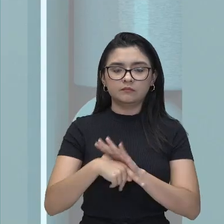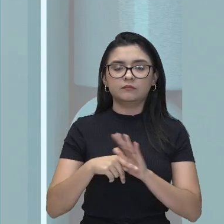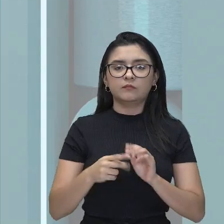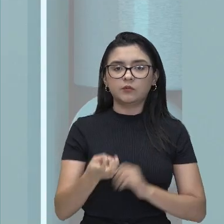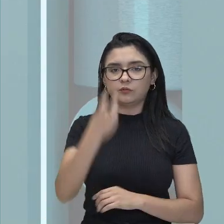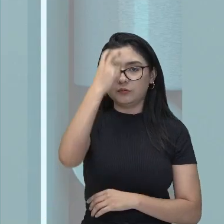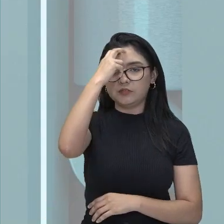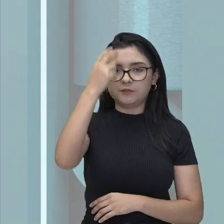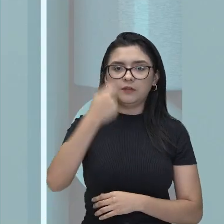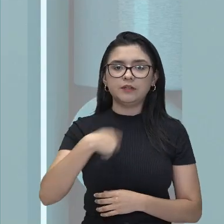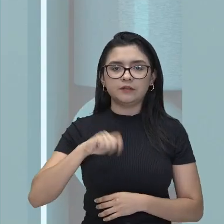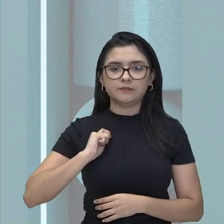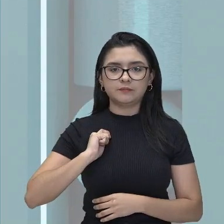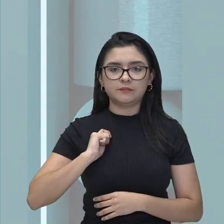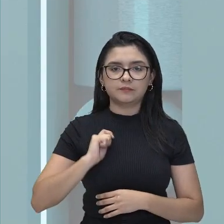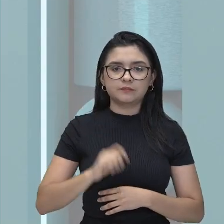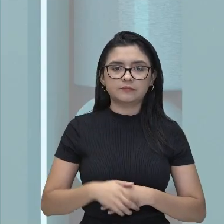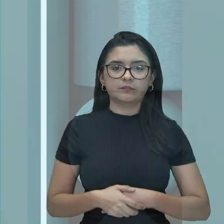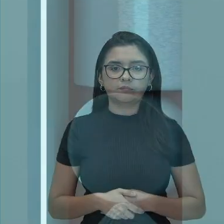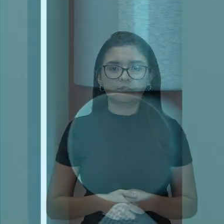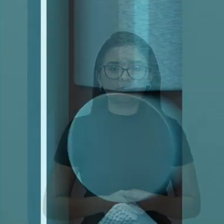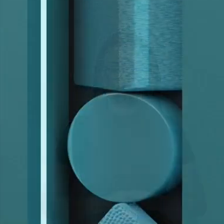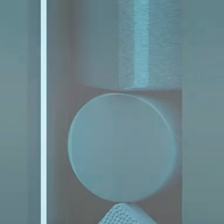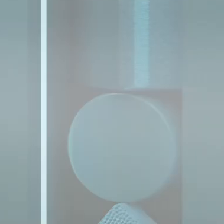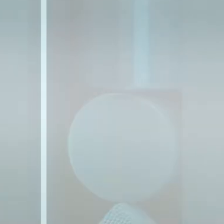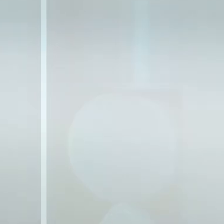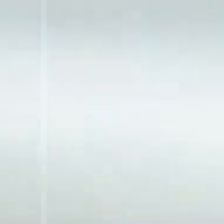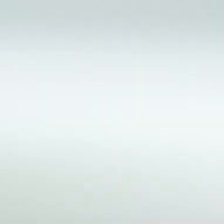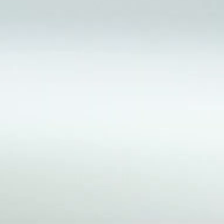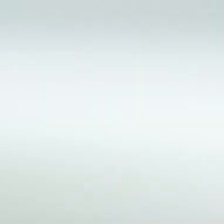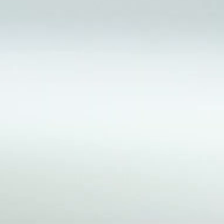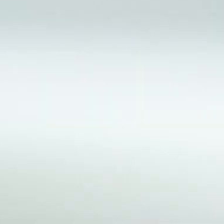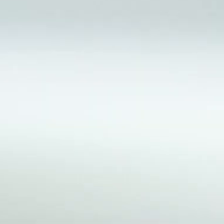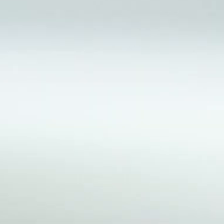caica vamos l então para mais uma